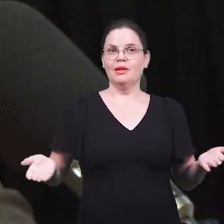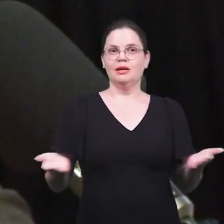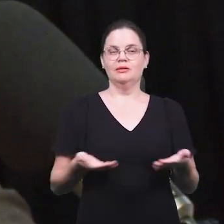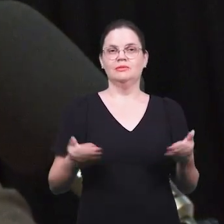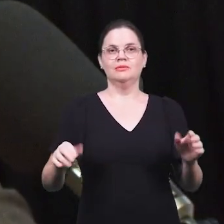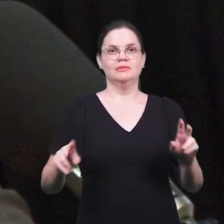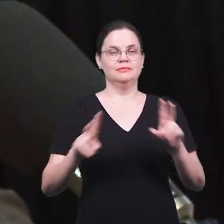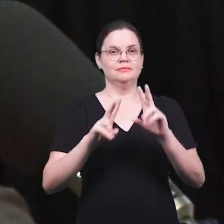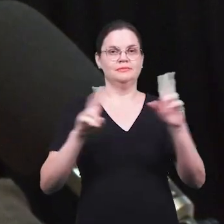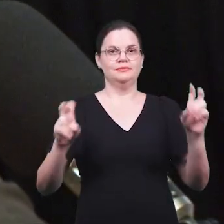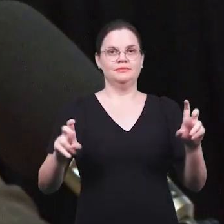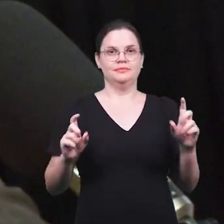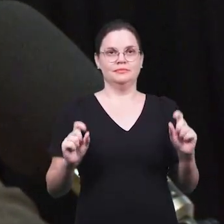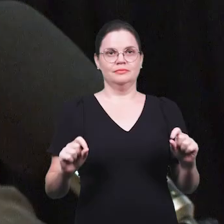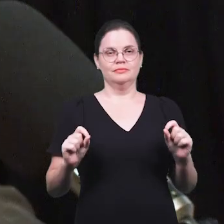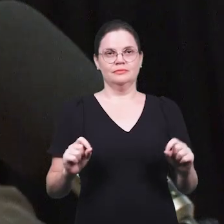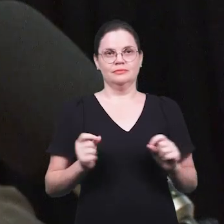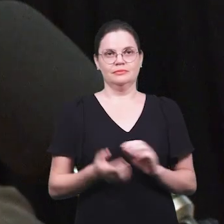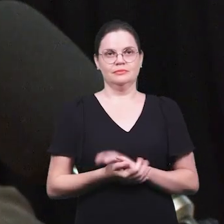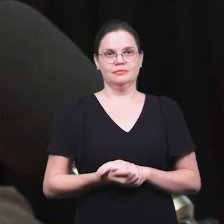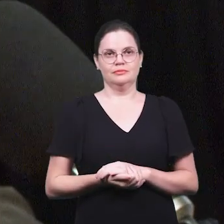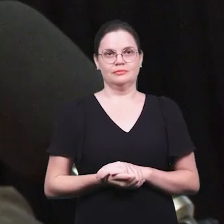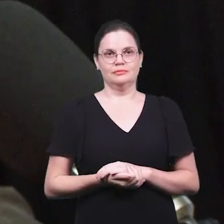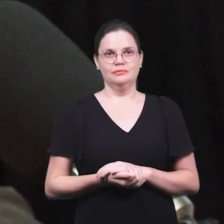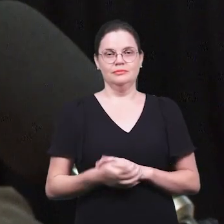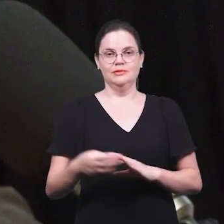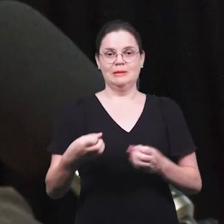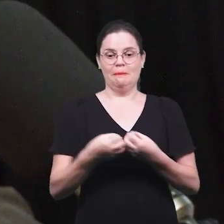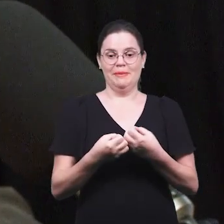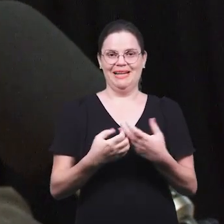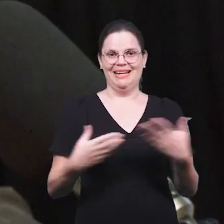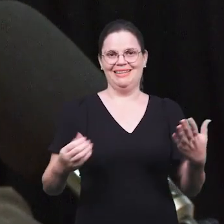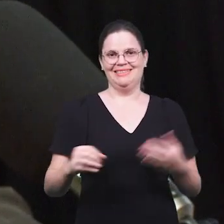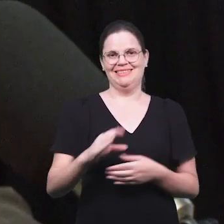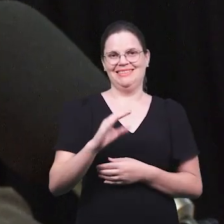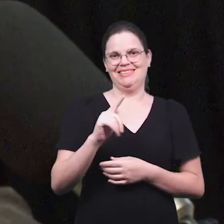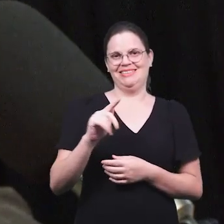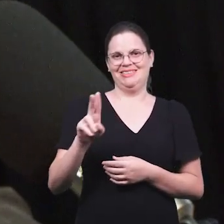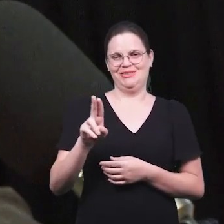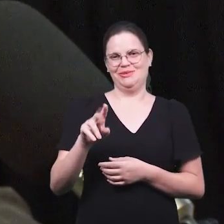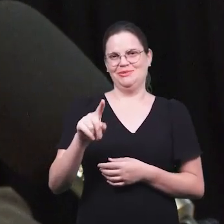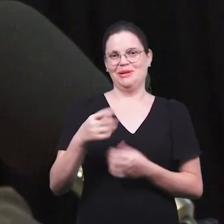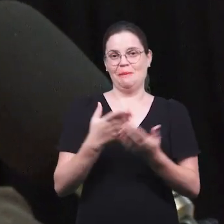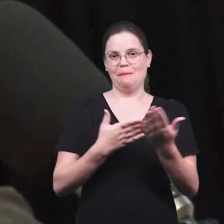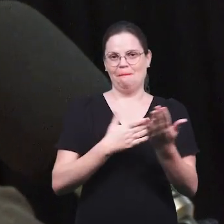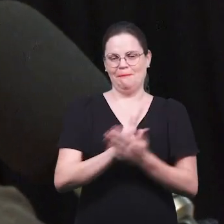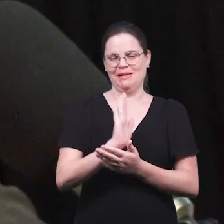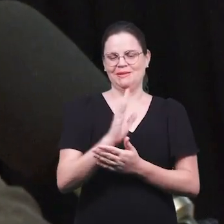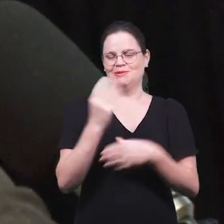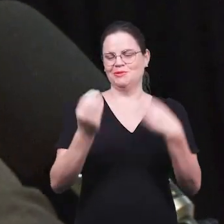bom. E aí, meu amigo, chegando aí a questão do